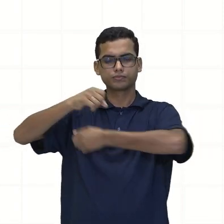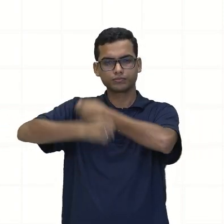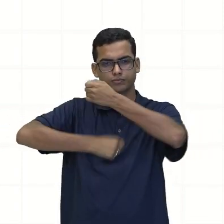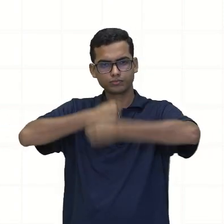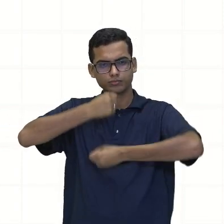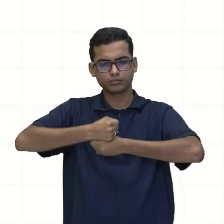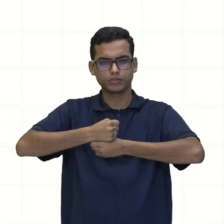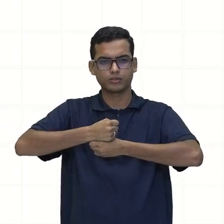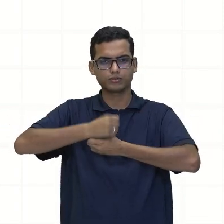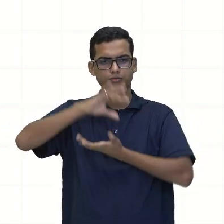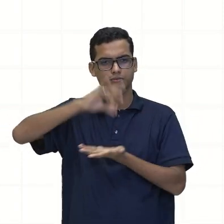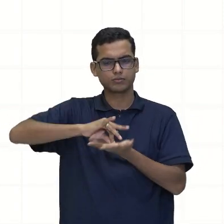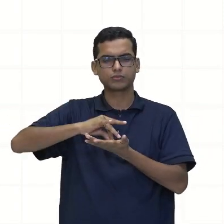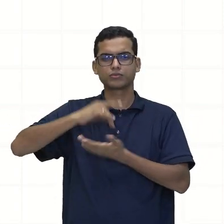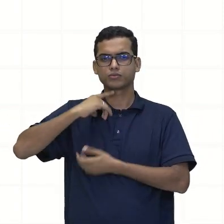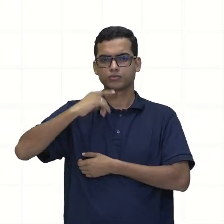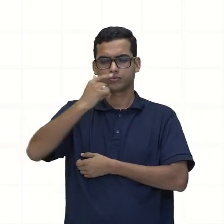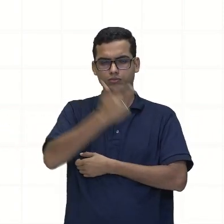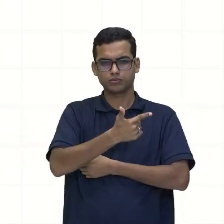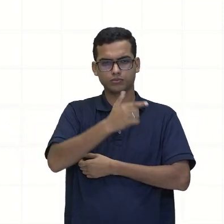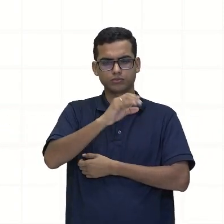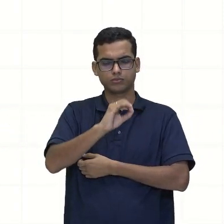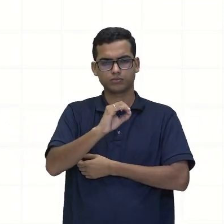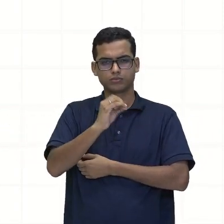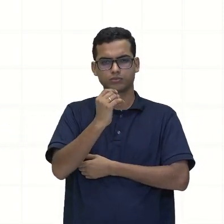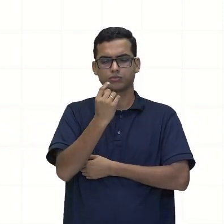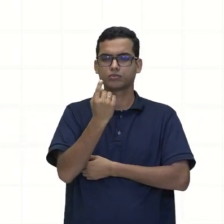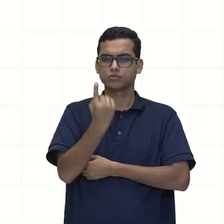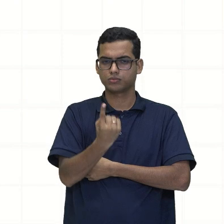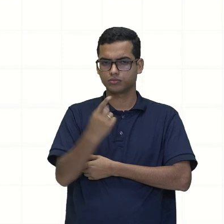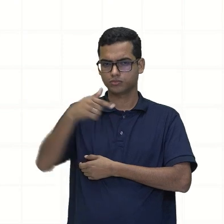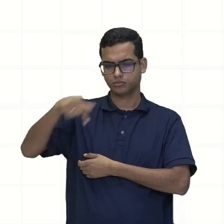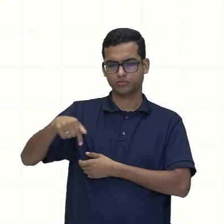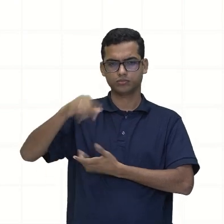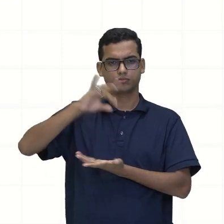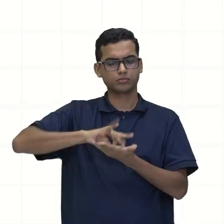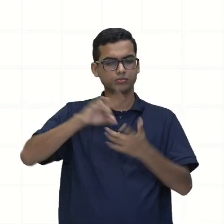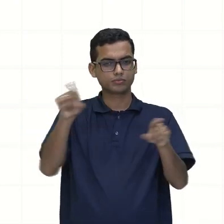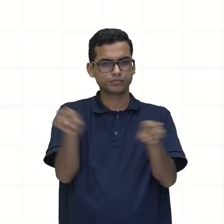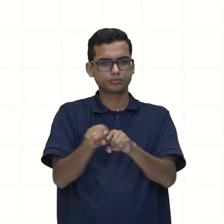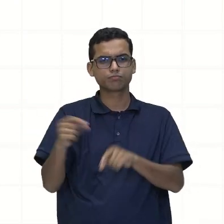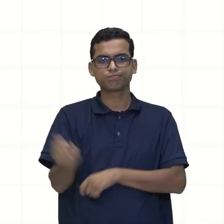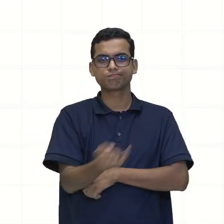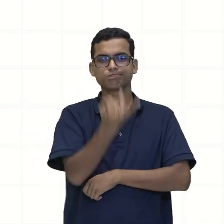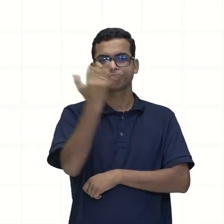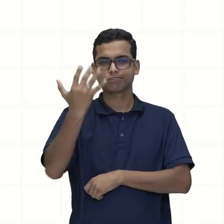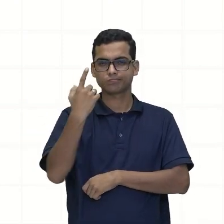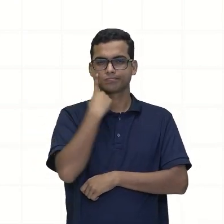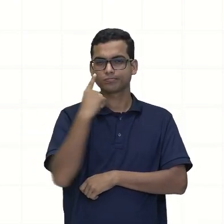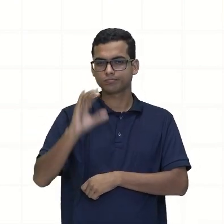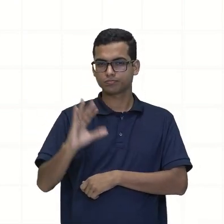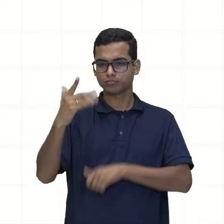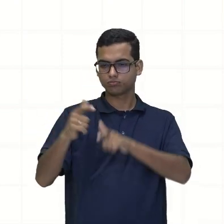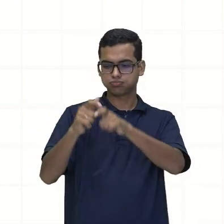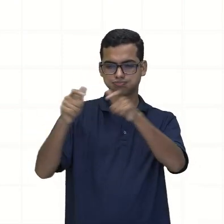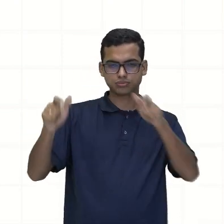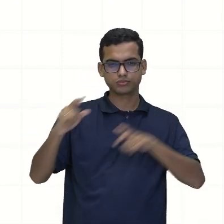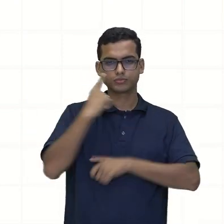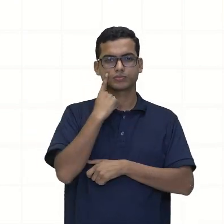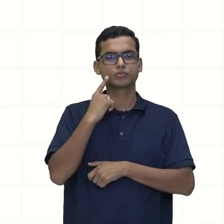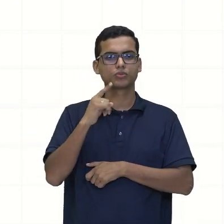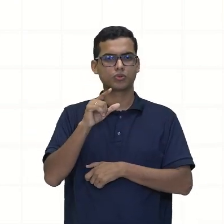por classes, né, e a quantidade de colheitadeiras, né, no território, nesses